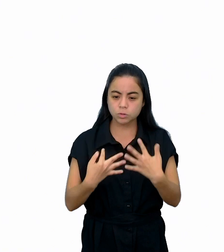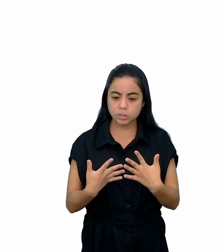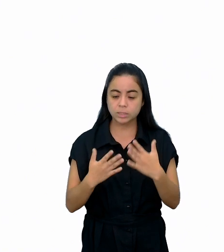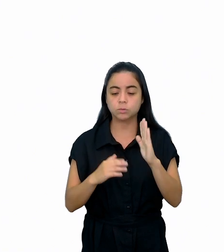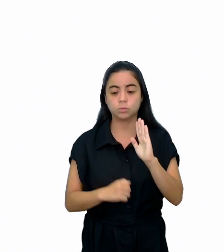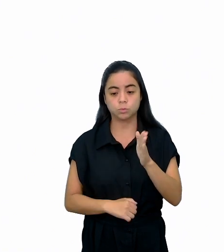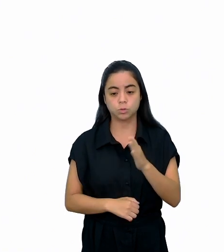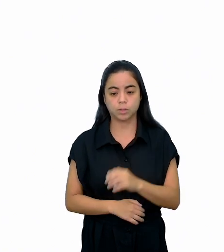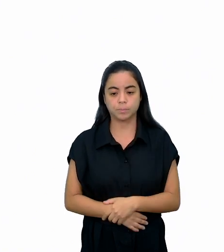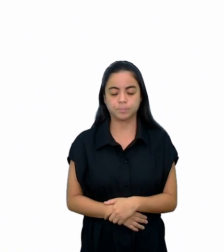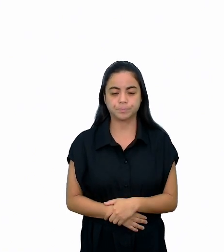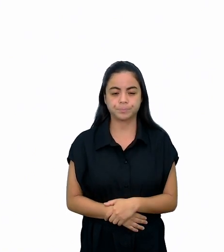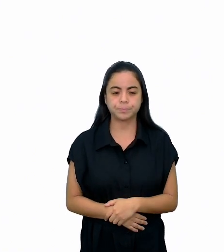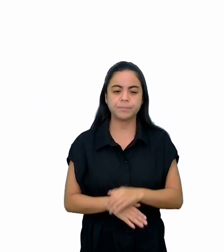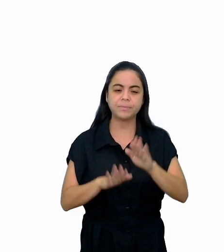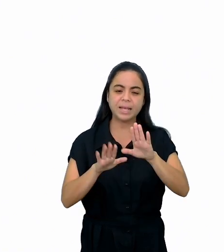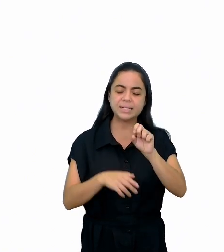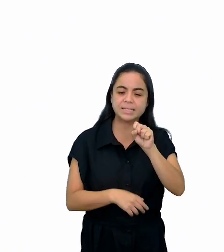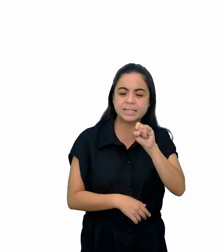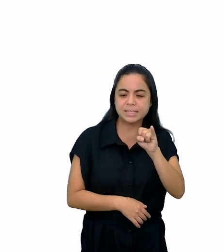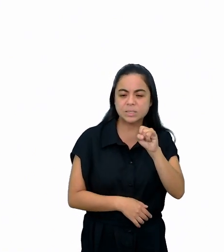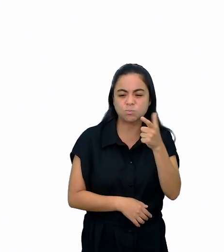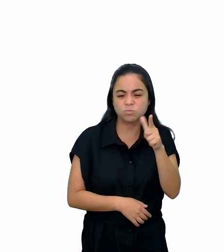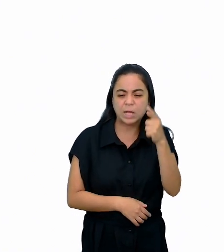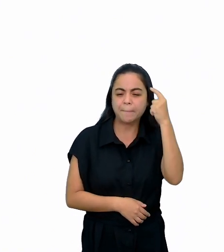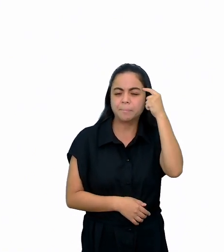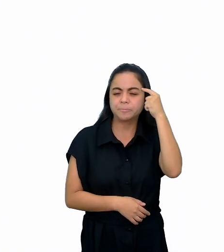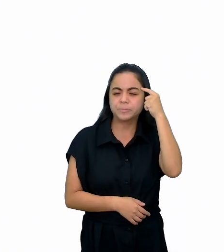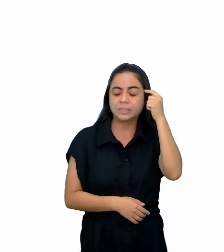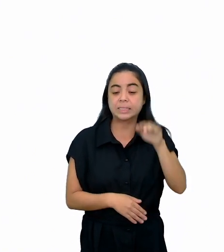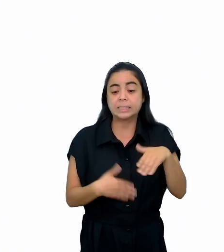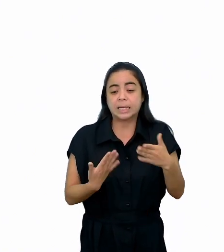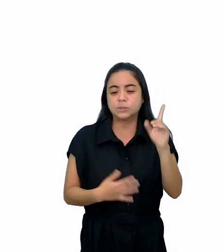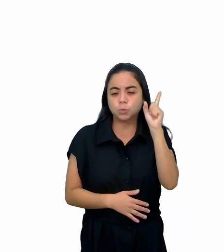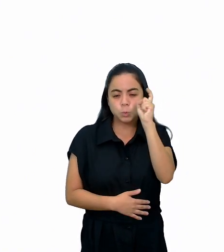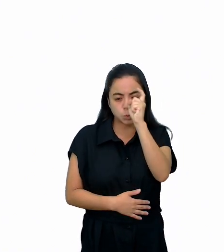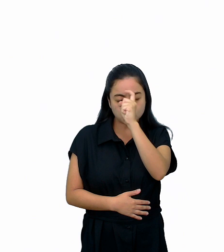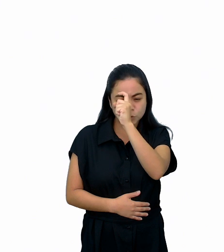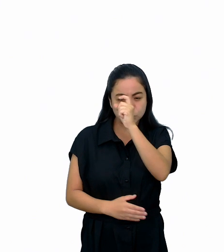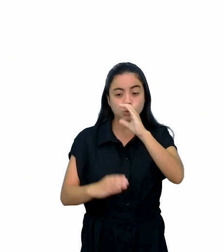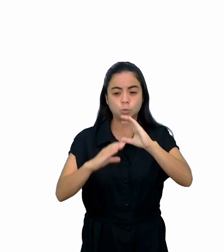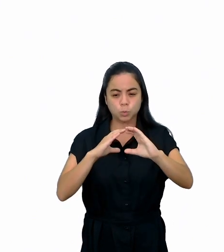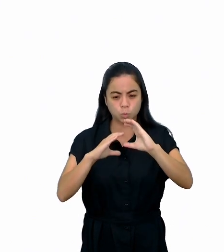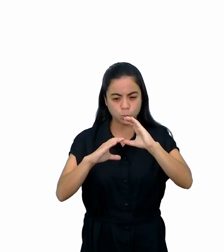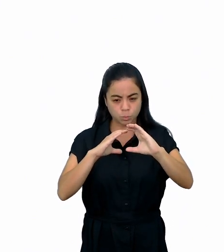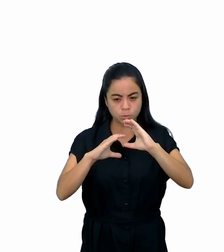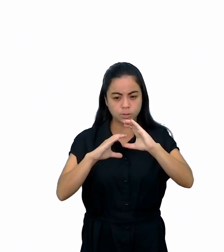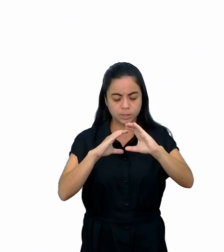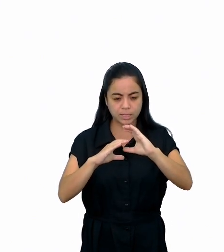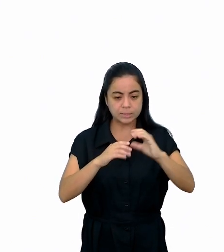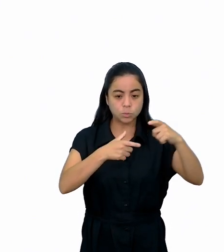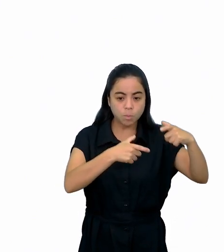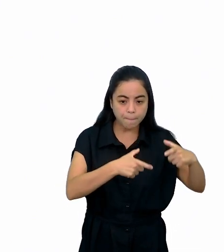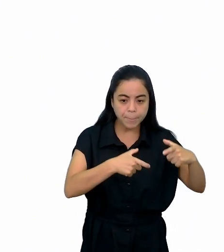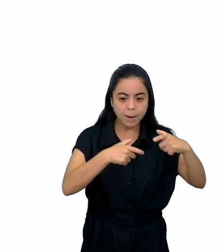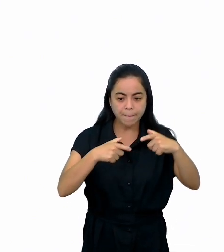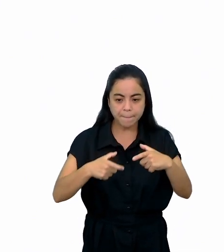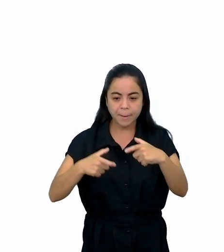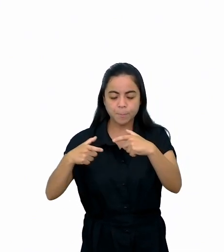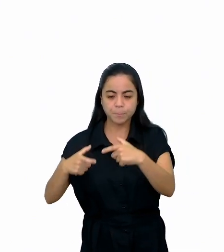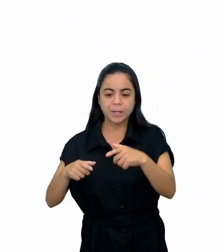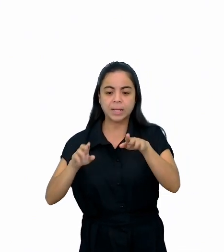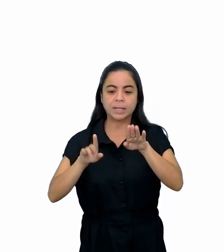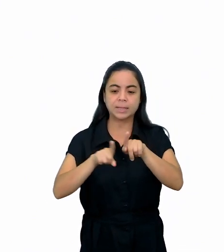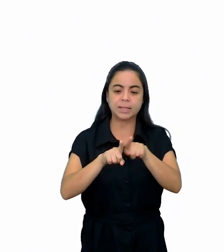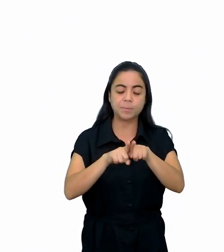né? Sem esse tipo de pensamento, é difícil comunicar sobre as posições e as